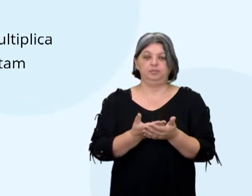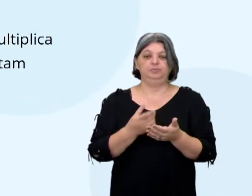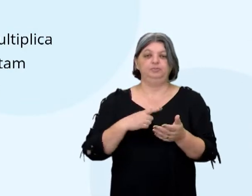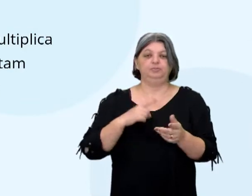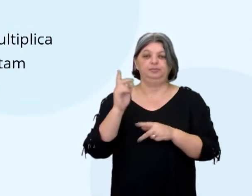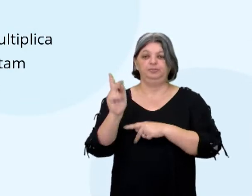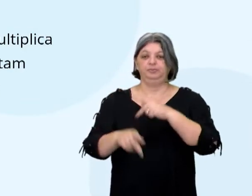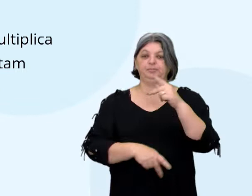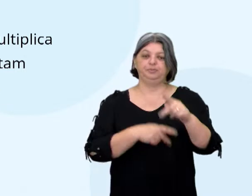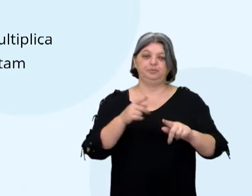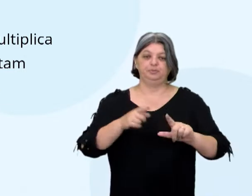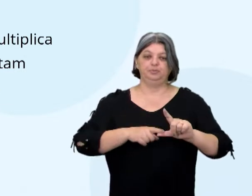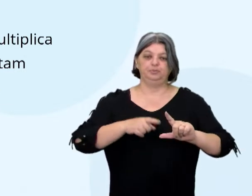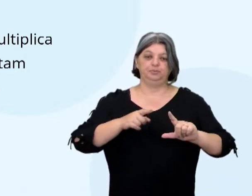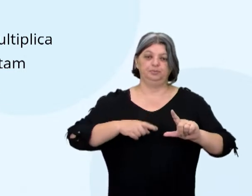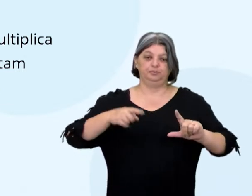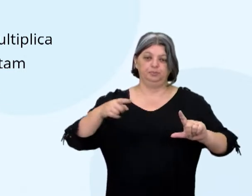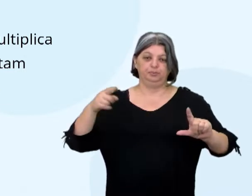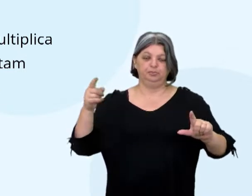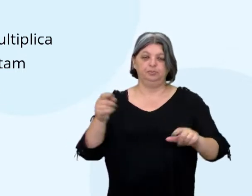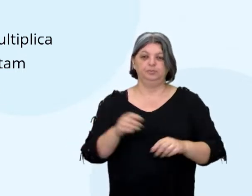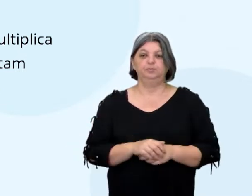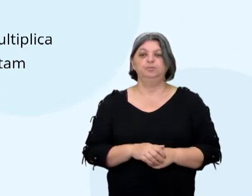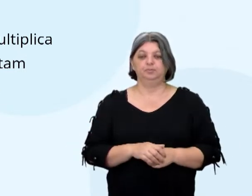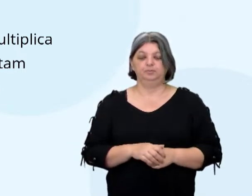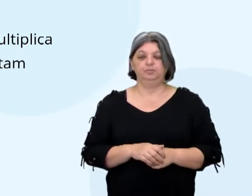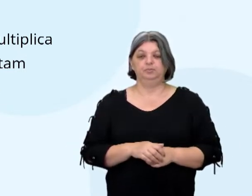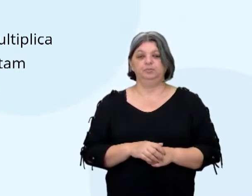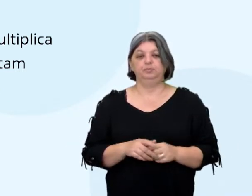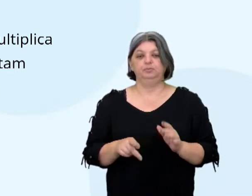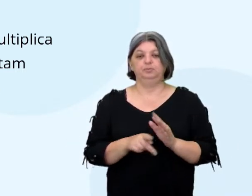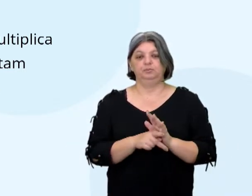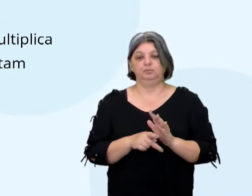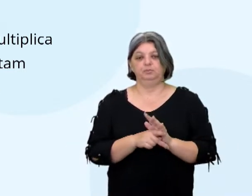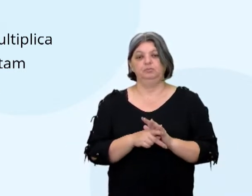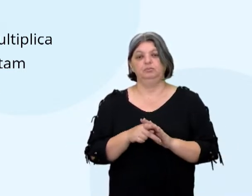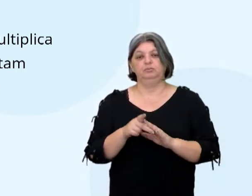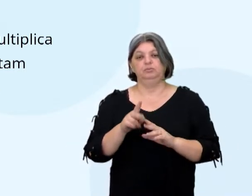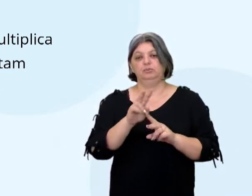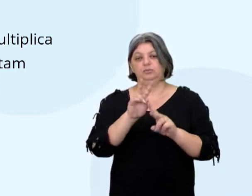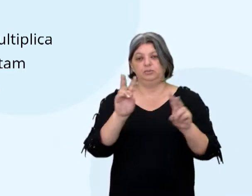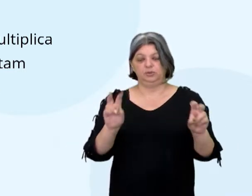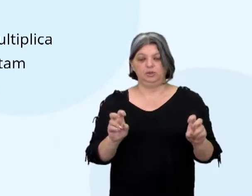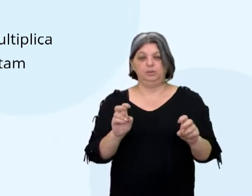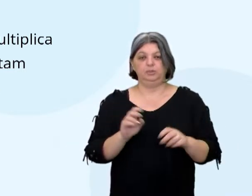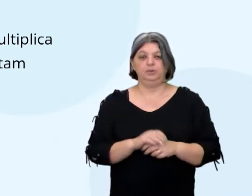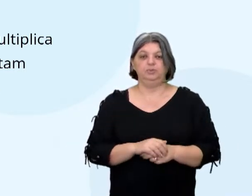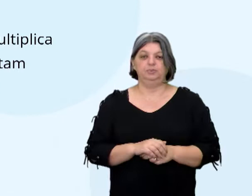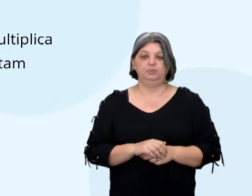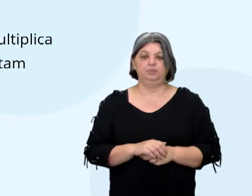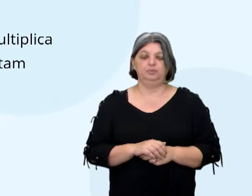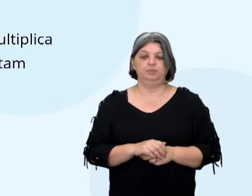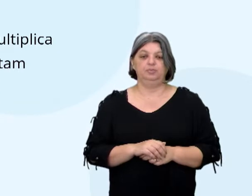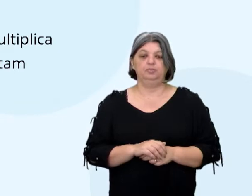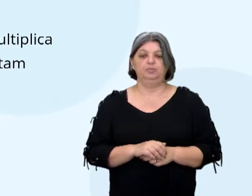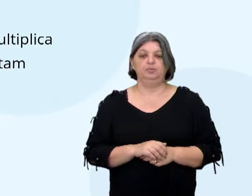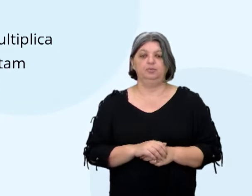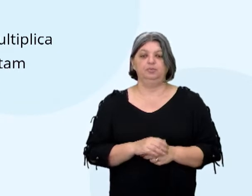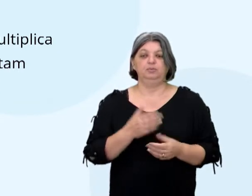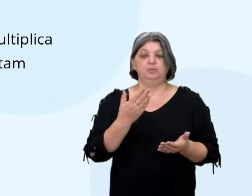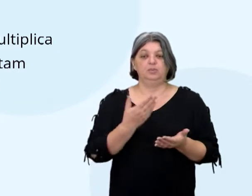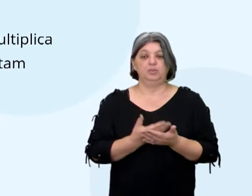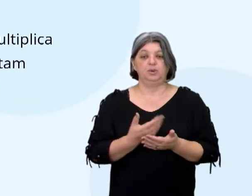população em índices, tá ok? Nosso aprofundamento, tá? Nosso componente curricular, sistematização. Estamos na